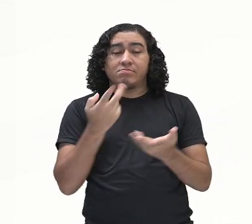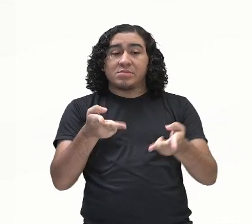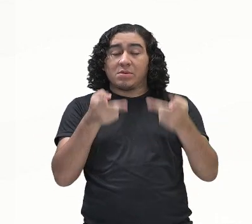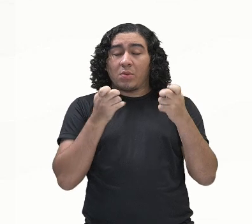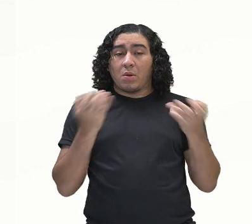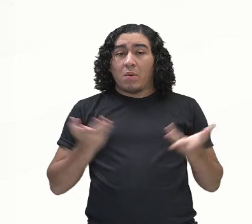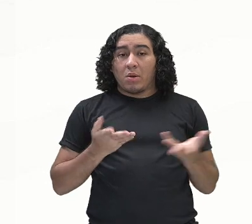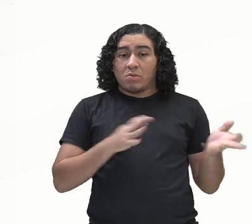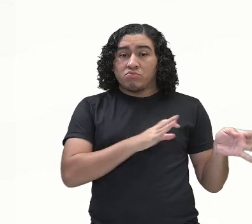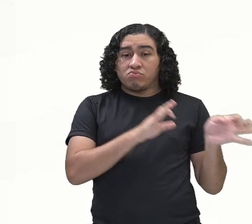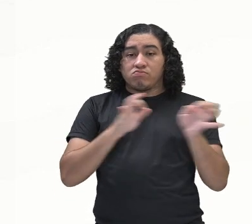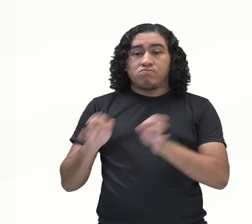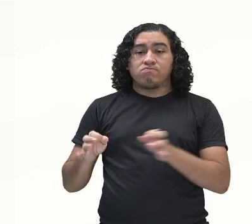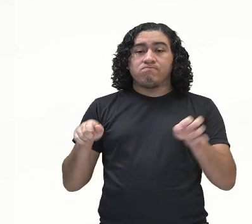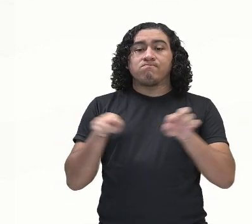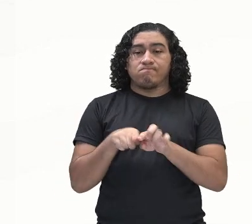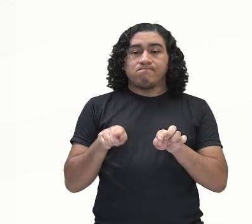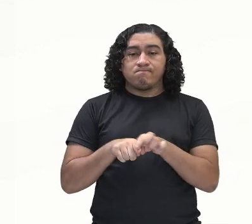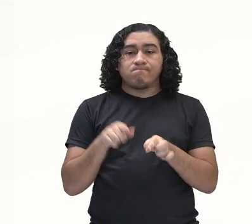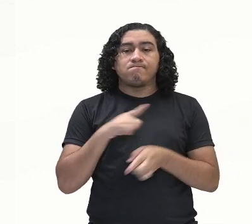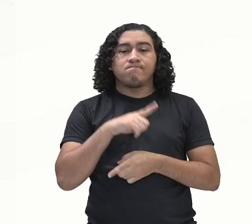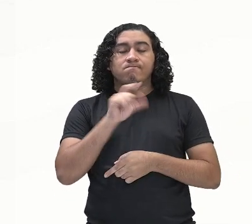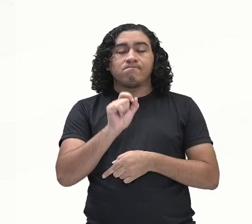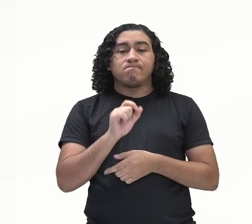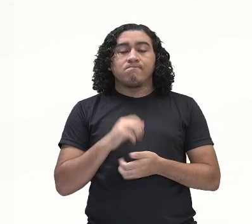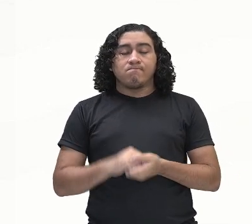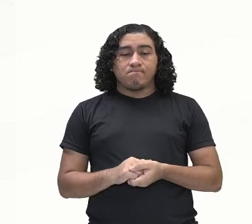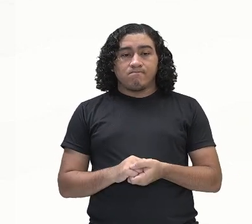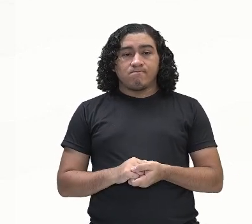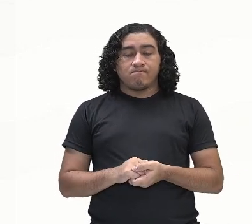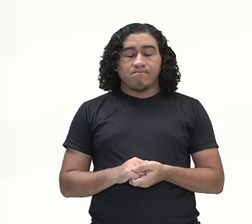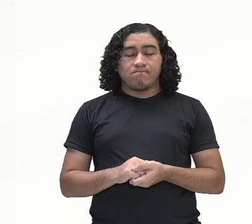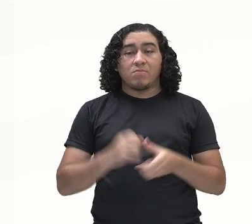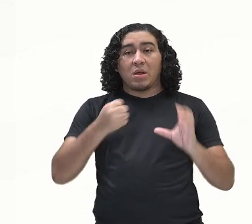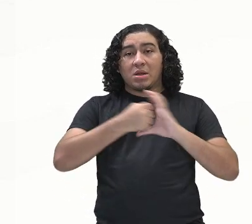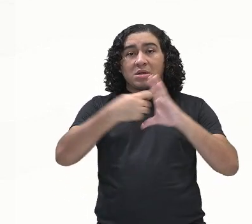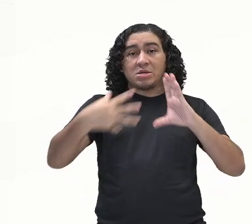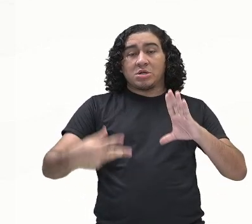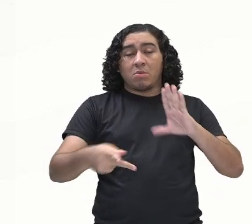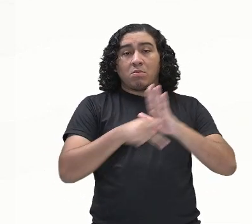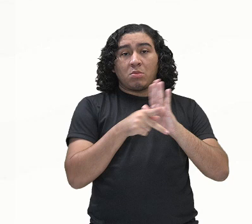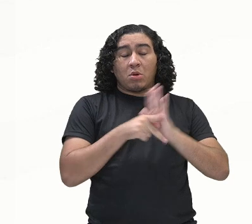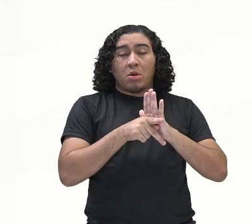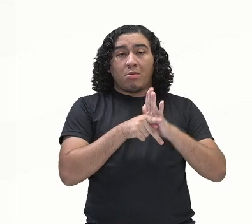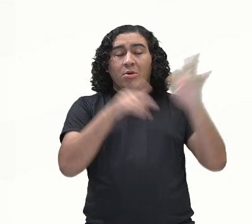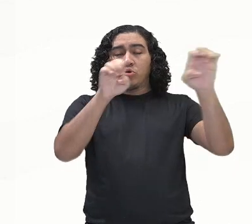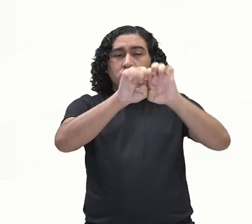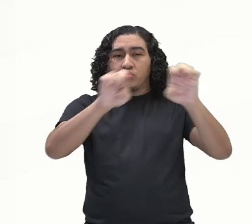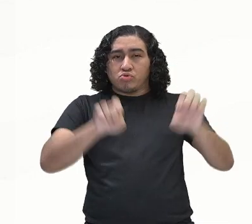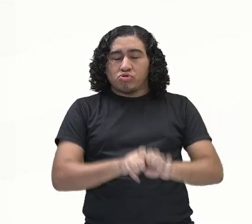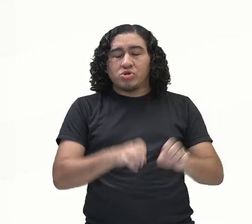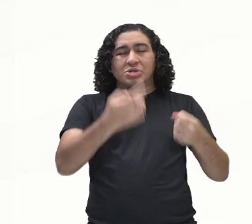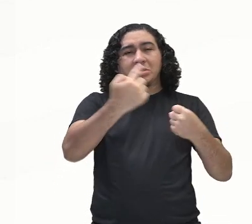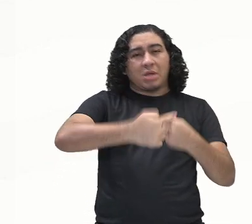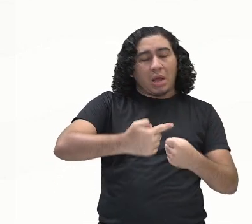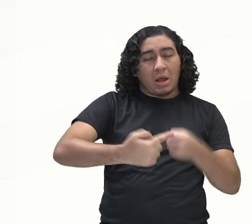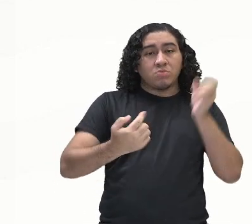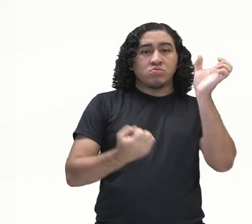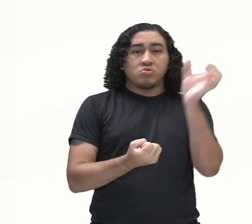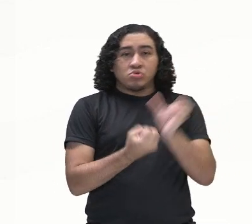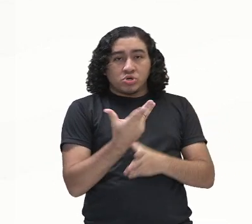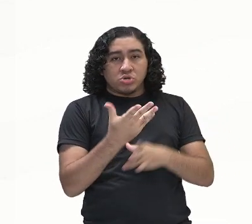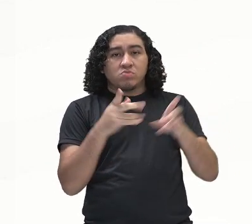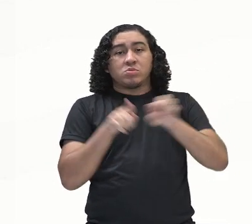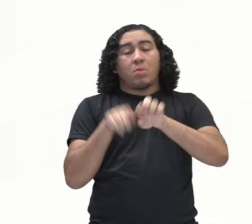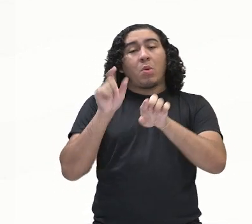a gente vai observar, além disso, as características que compõem, né, as cidades que surgiram, o